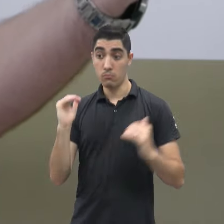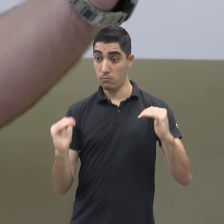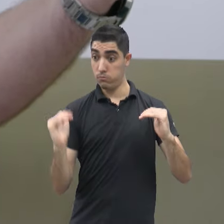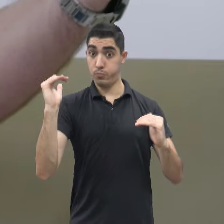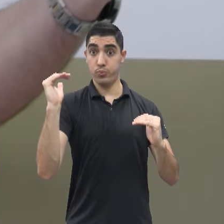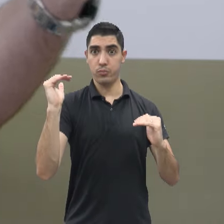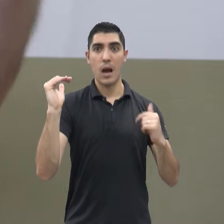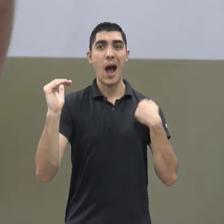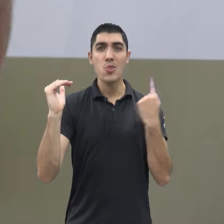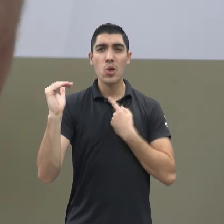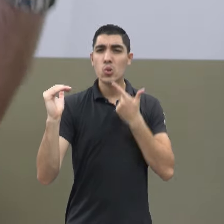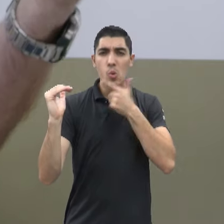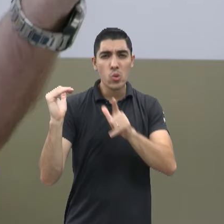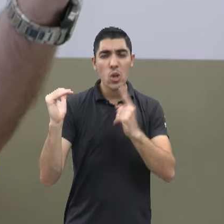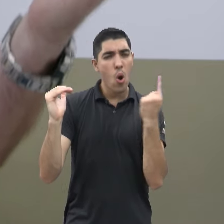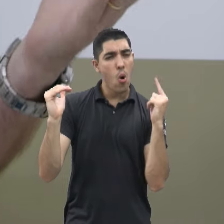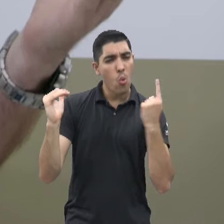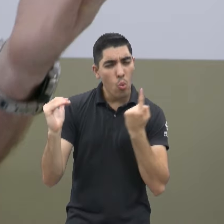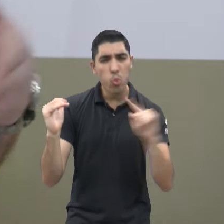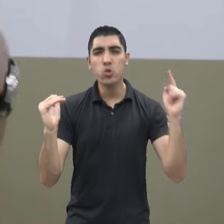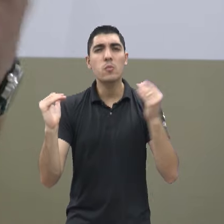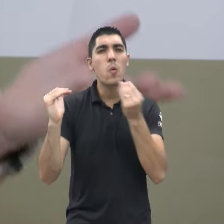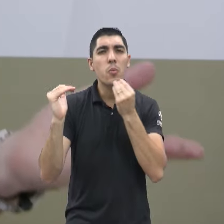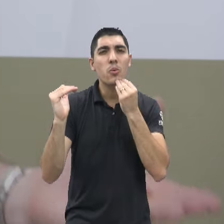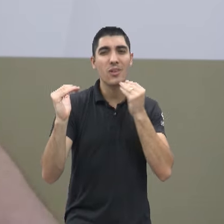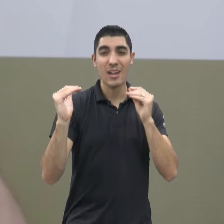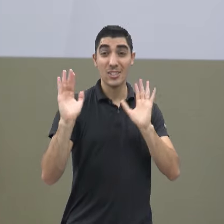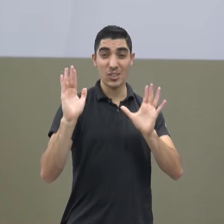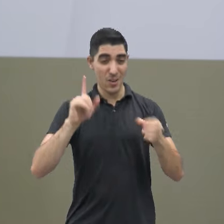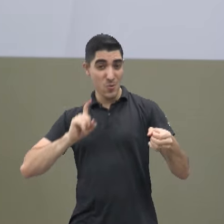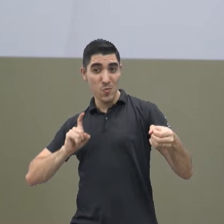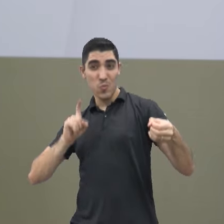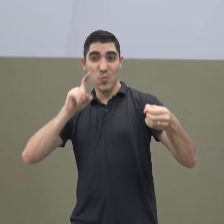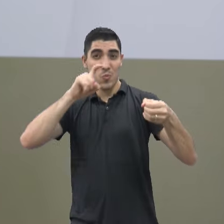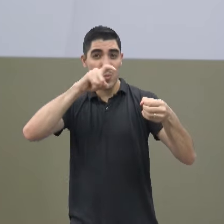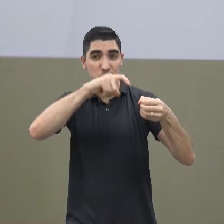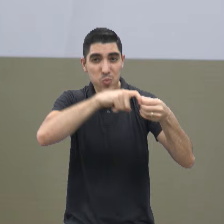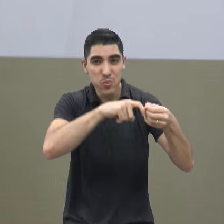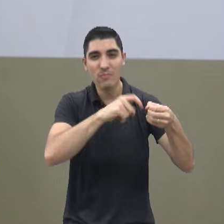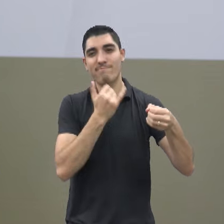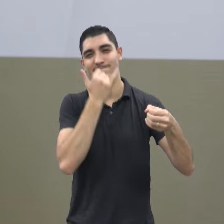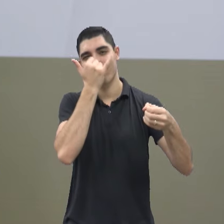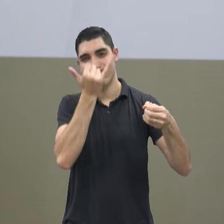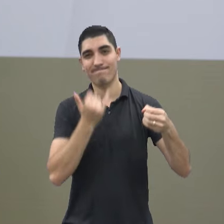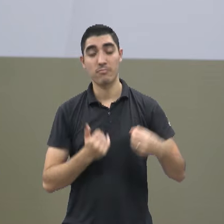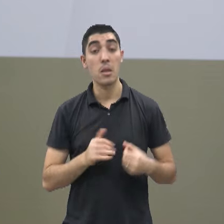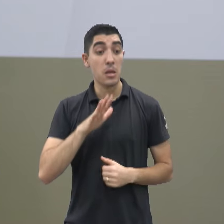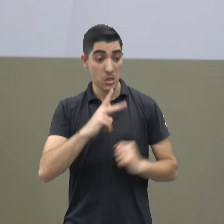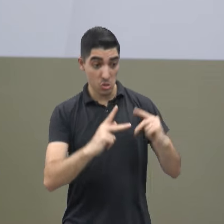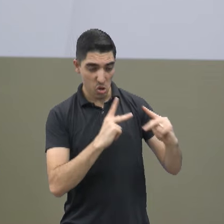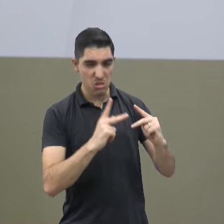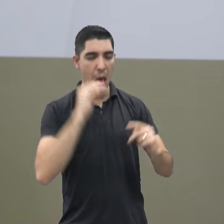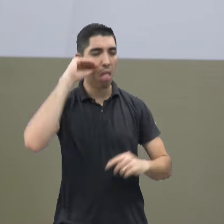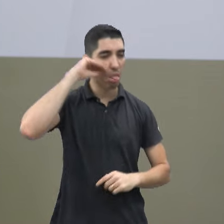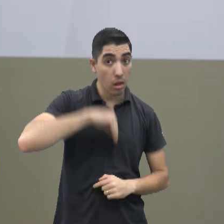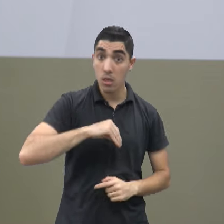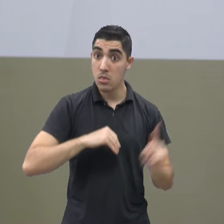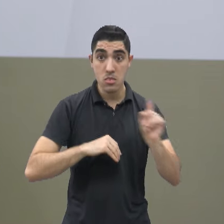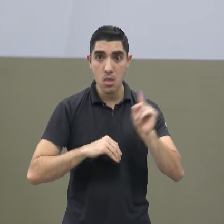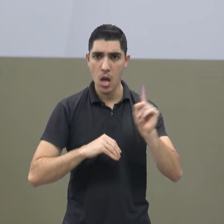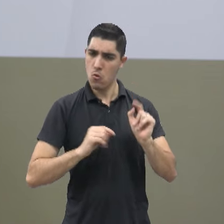bola do jogo, foi uma bola até livre do Vitor, que ele errou, senão a gente ganharia de um ponto. Então é uma equipe que não desiste, cara. E eu acho que isso no esporte,